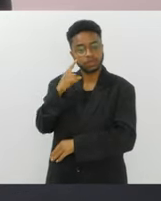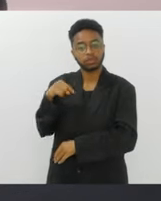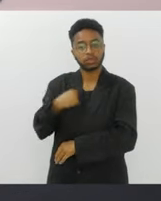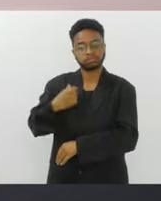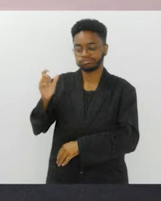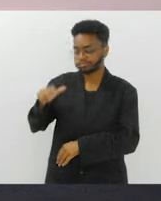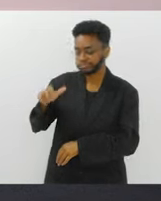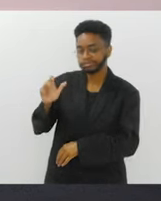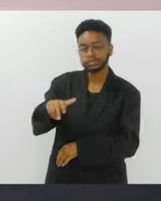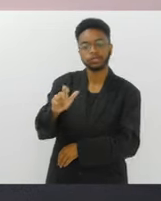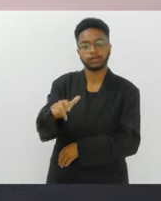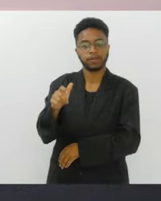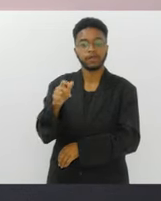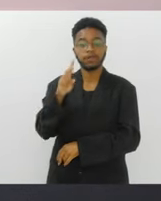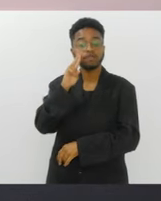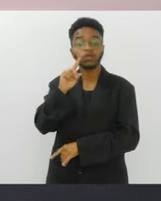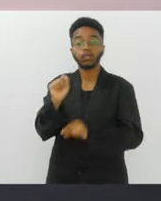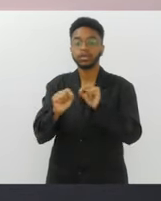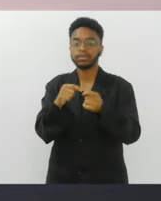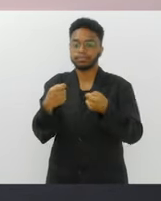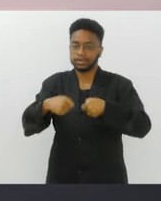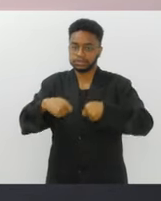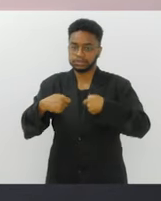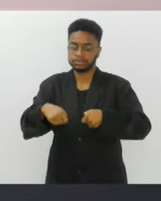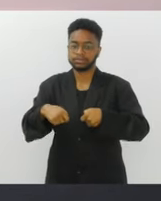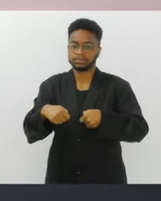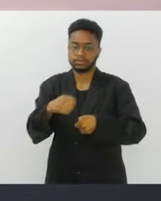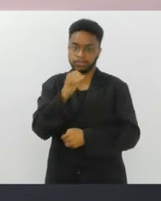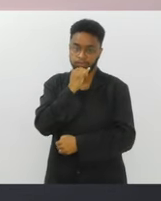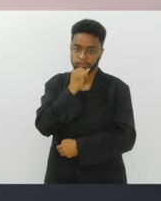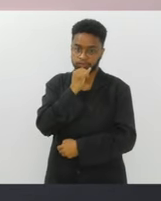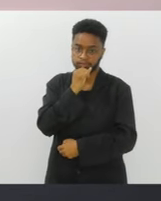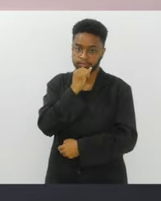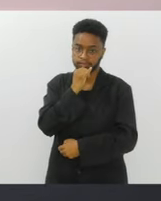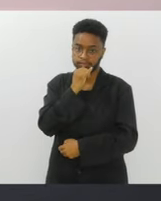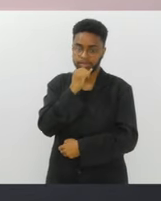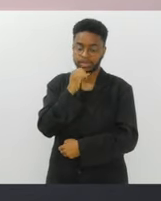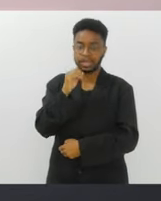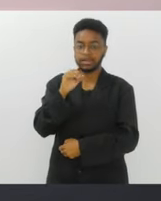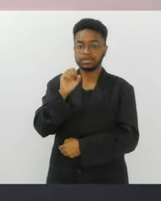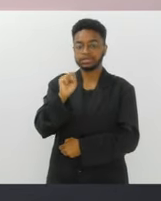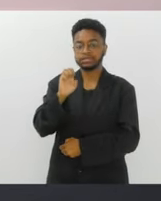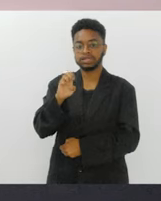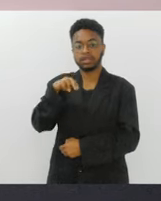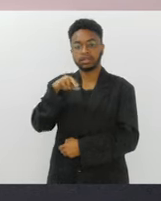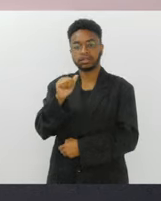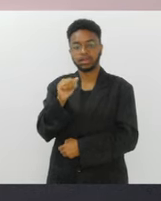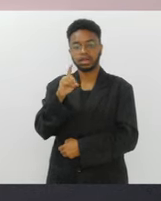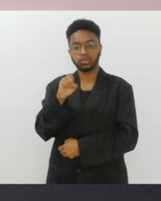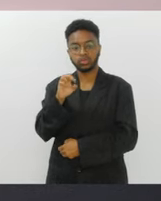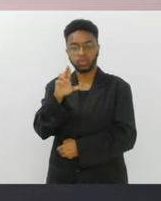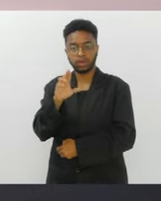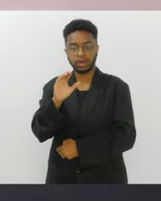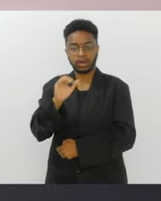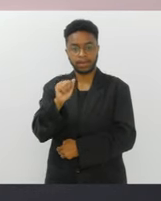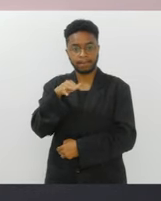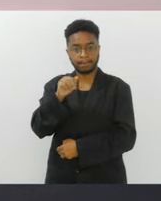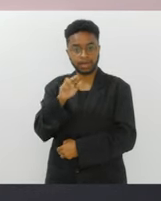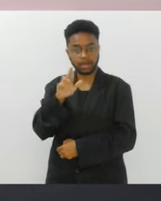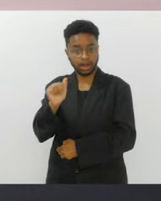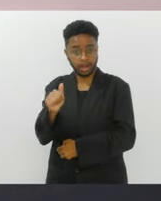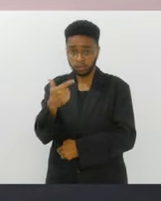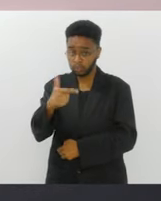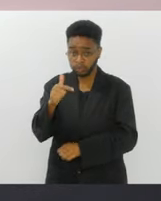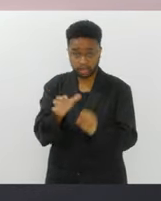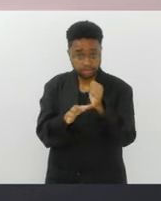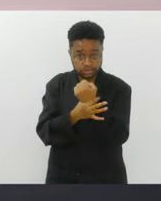andamos e vimos as necessidades. Por exemplo, em Senador Camará, segurança pública não tinha.